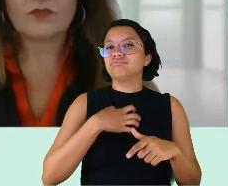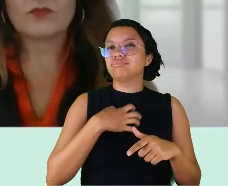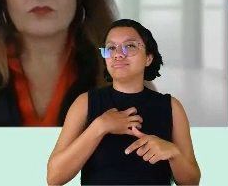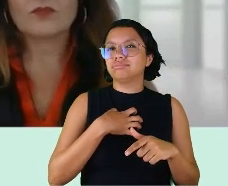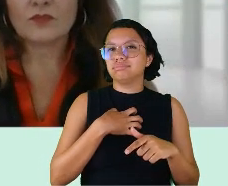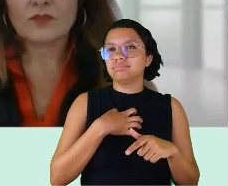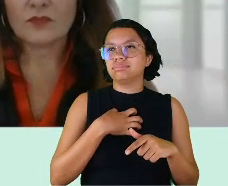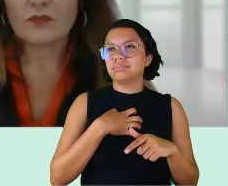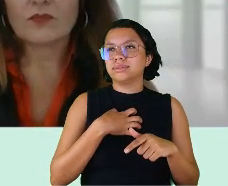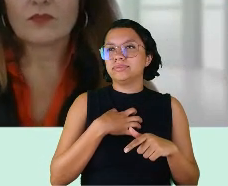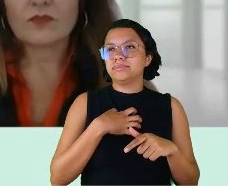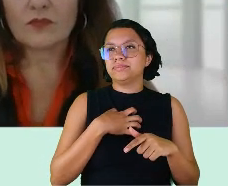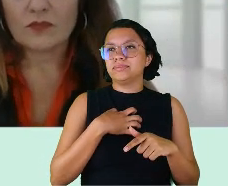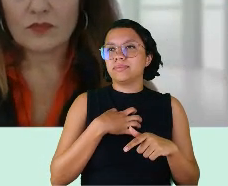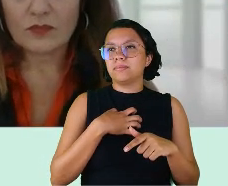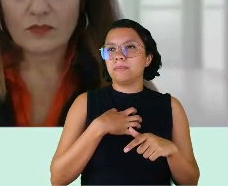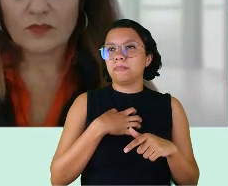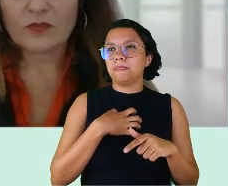uma forma